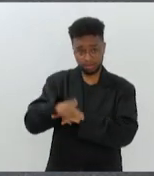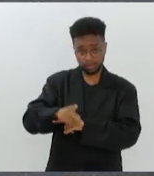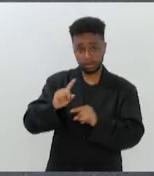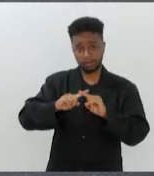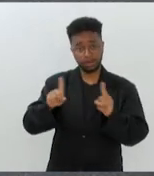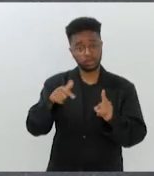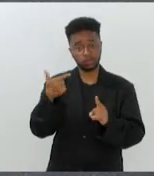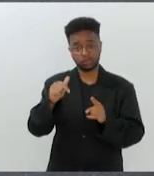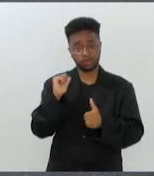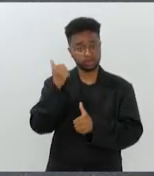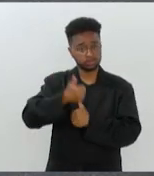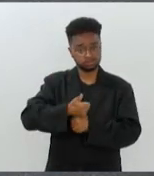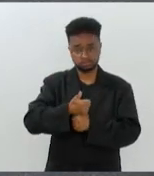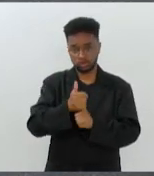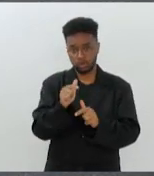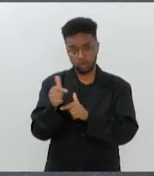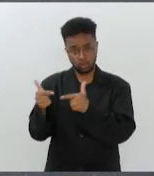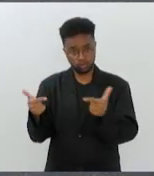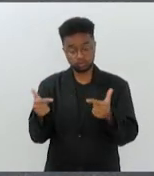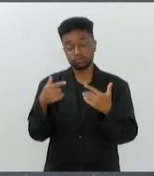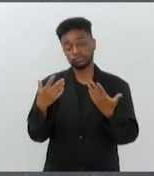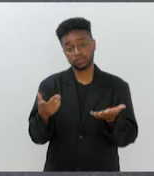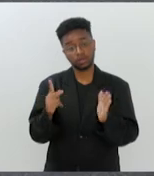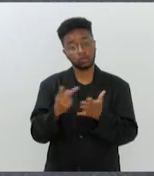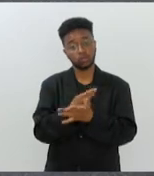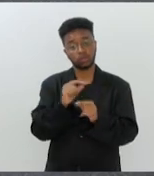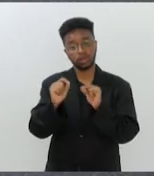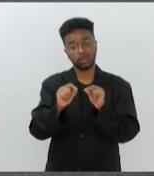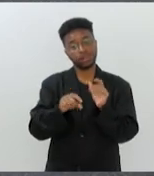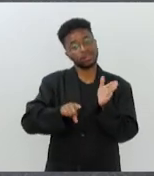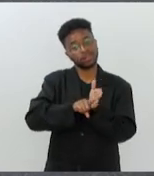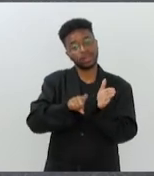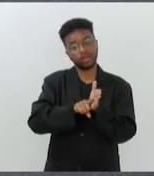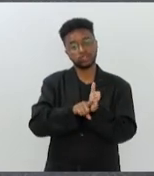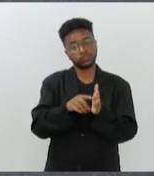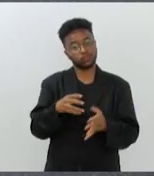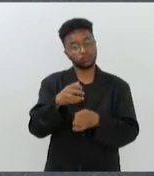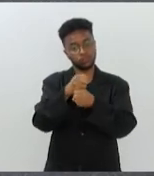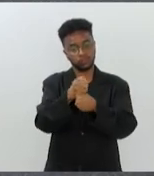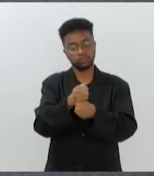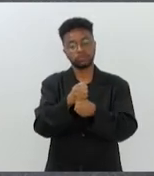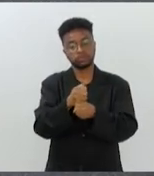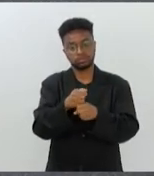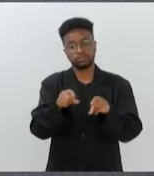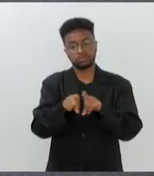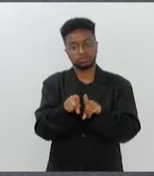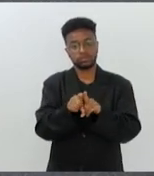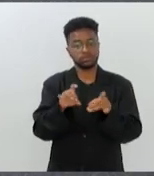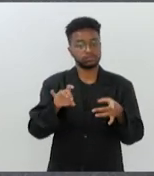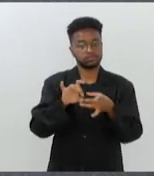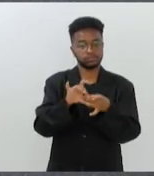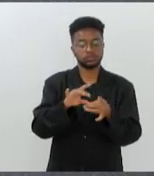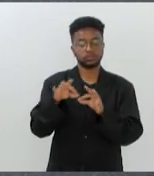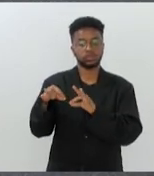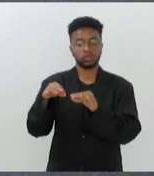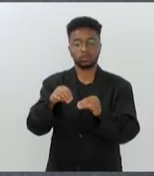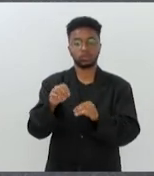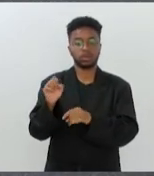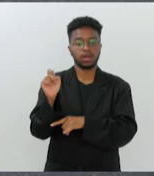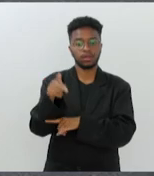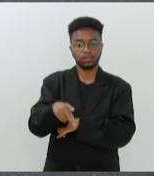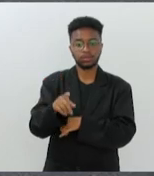são substituídos por outros, ele fecha no vermelho até com todos os inativos e pensionistas